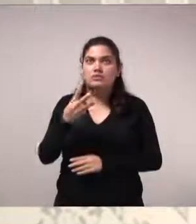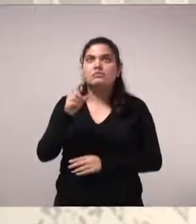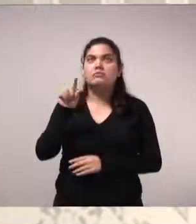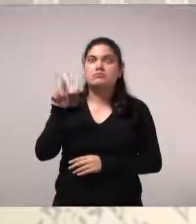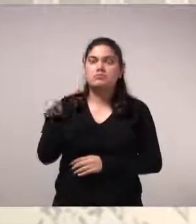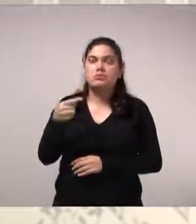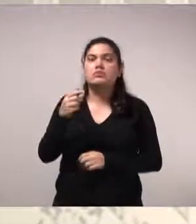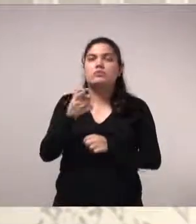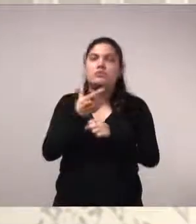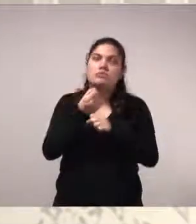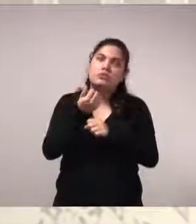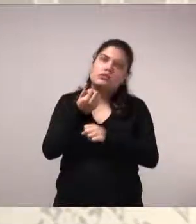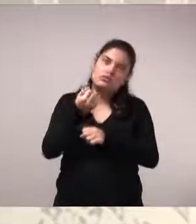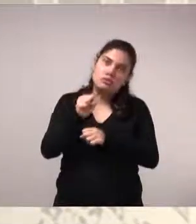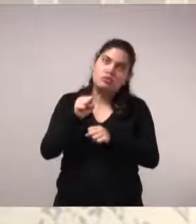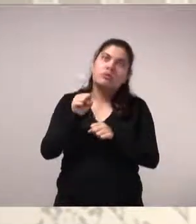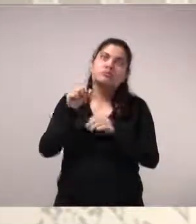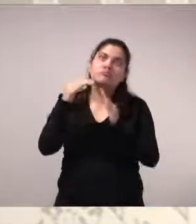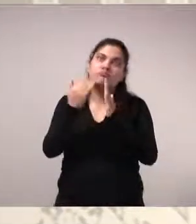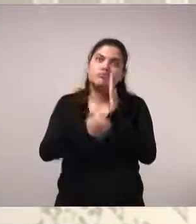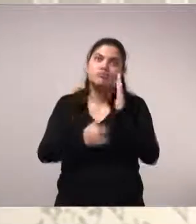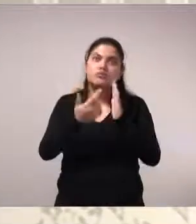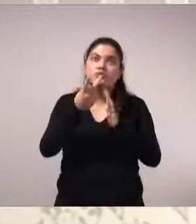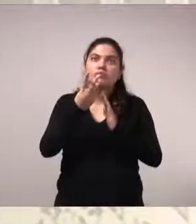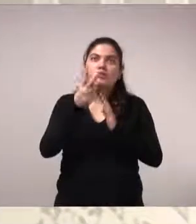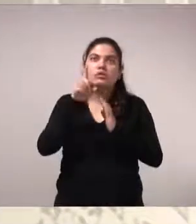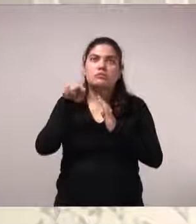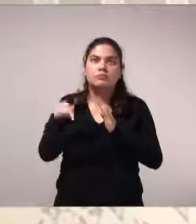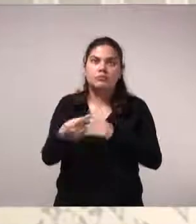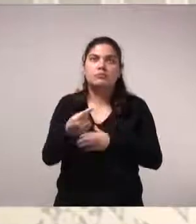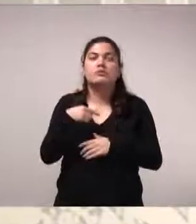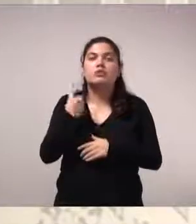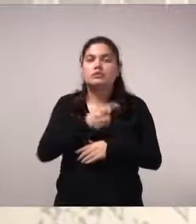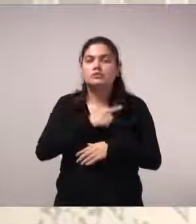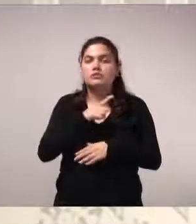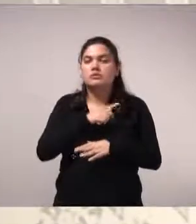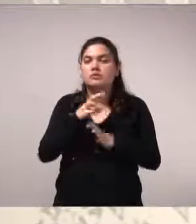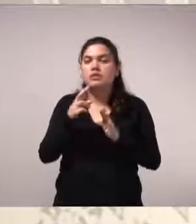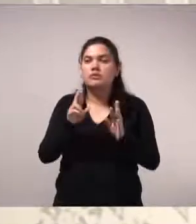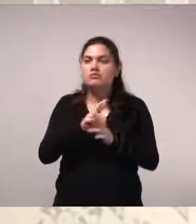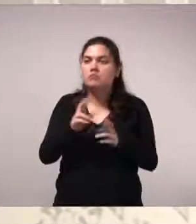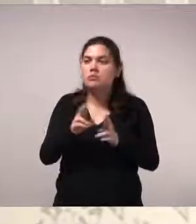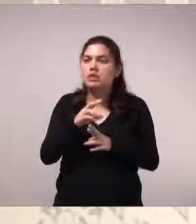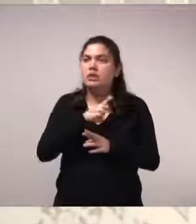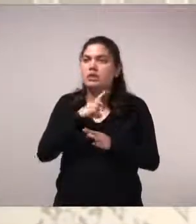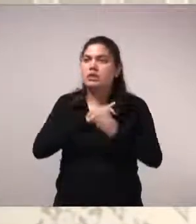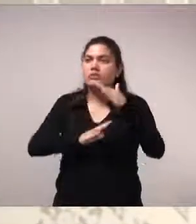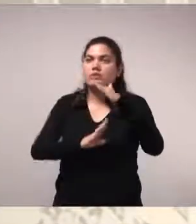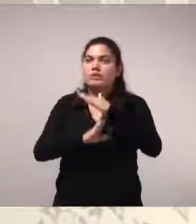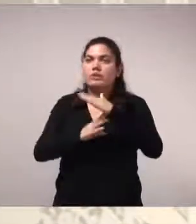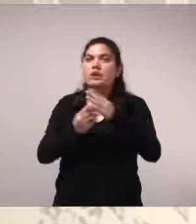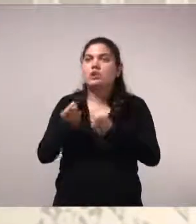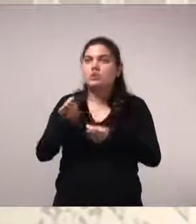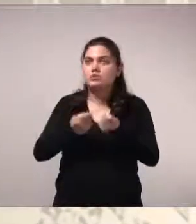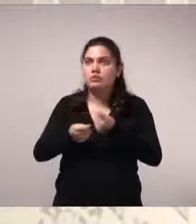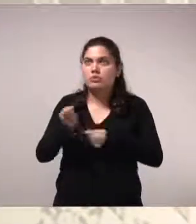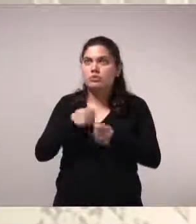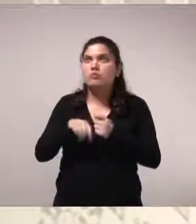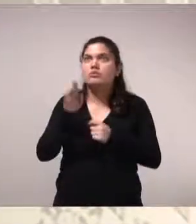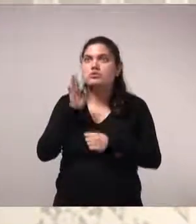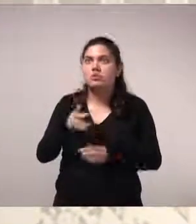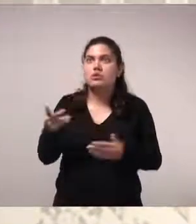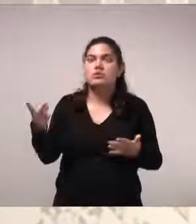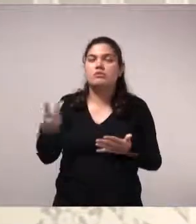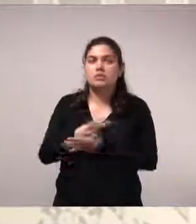esse ano. E nós temos medidas para regular a atuação deles e definir um teto de consumo. Então, isso já está acontecendo, a